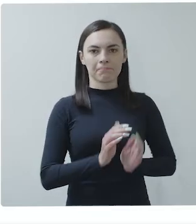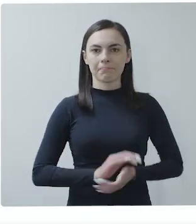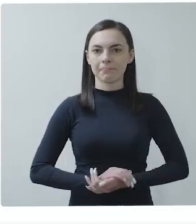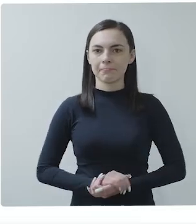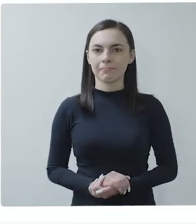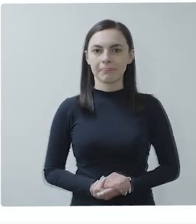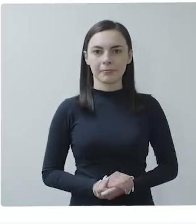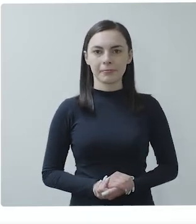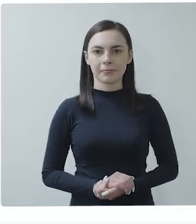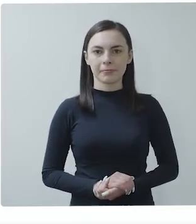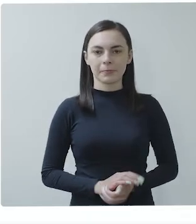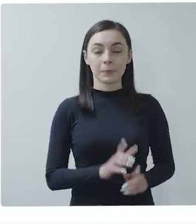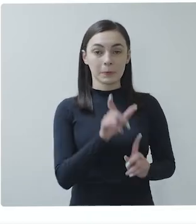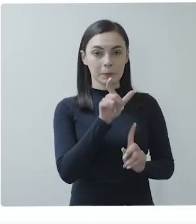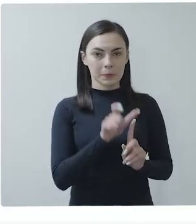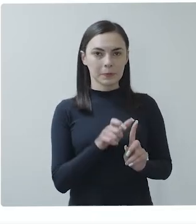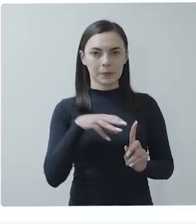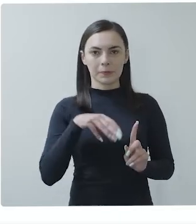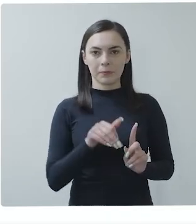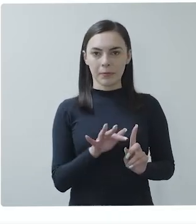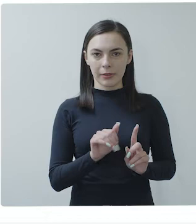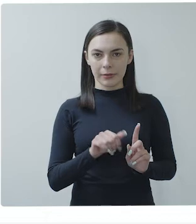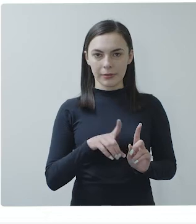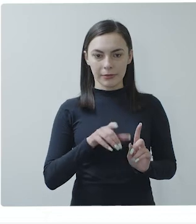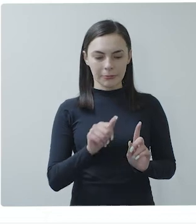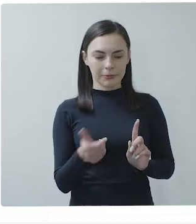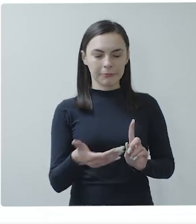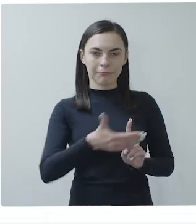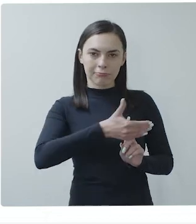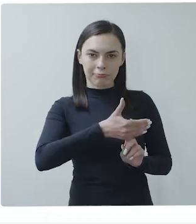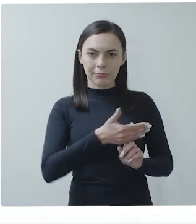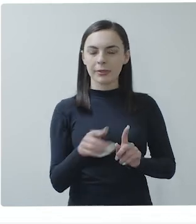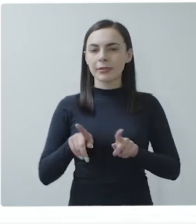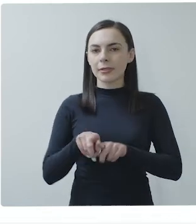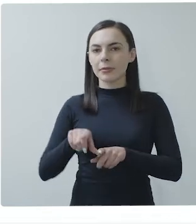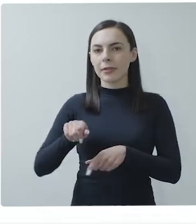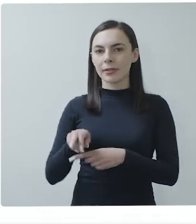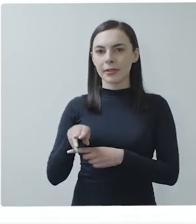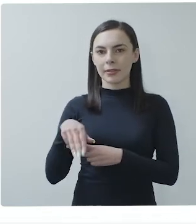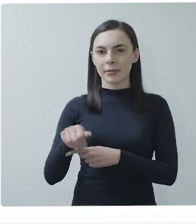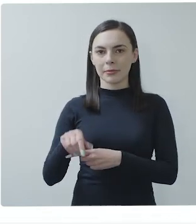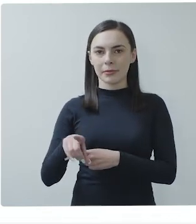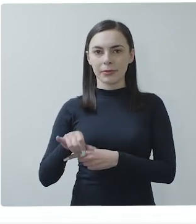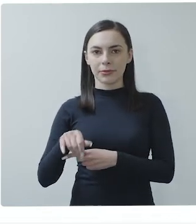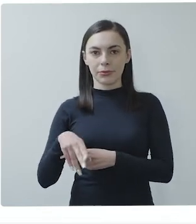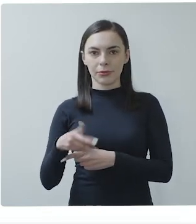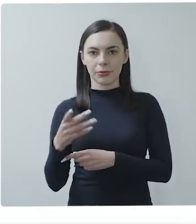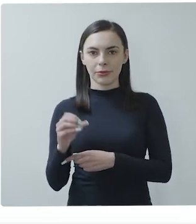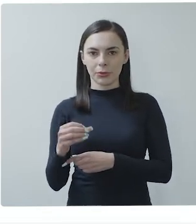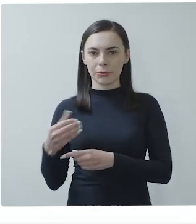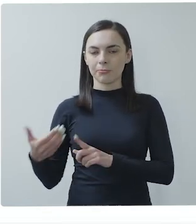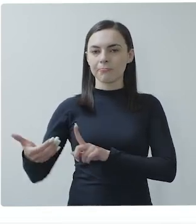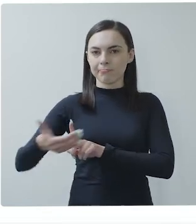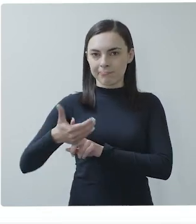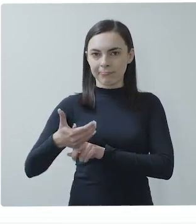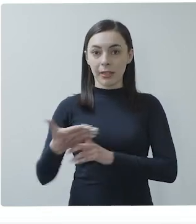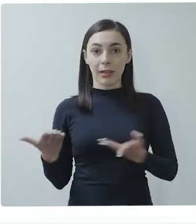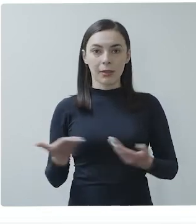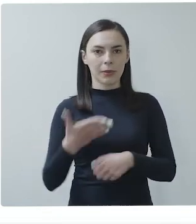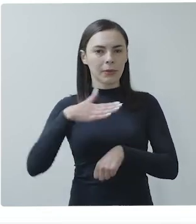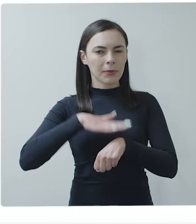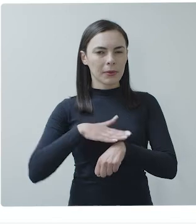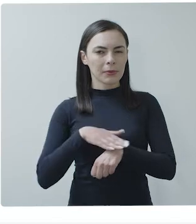A Mafalda coberta e o Armandinho também. Eu vou dar um tempo para